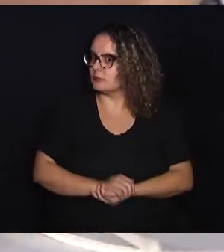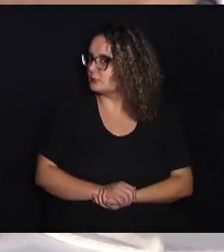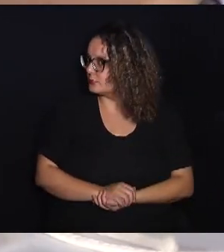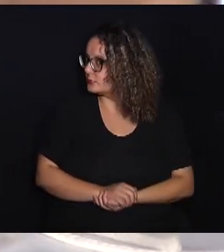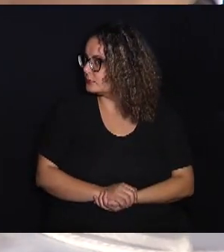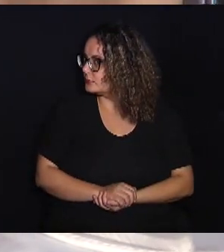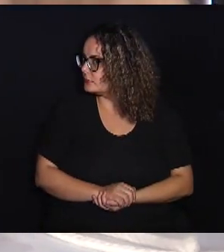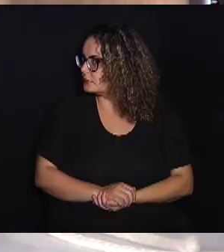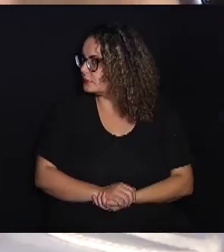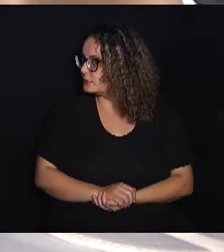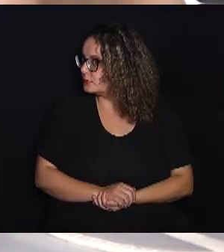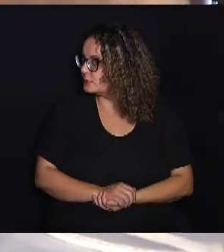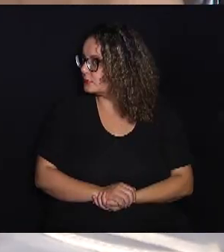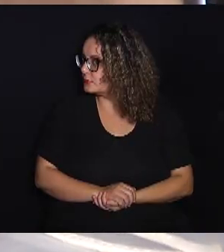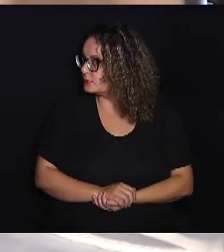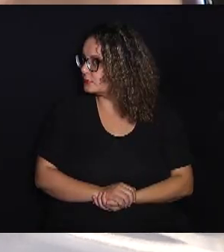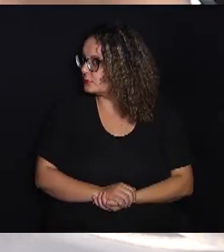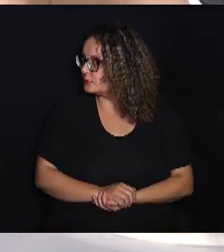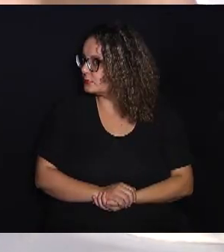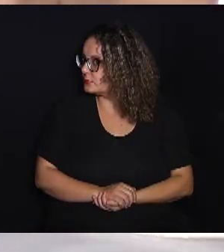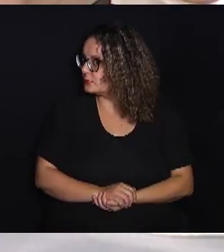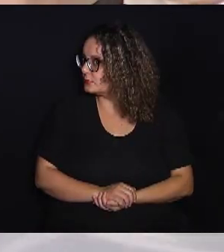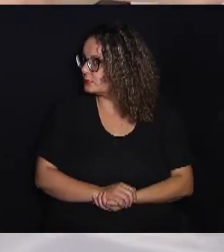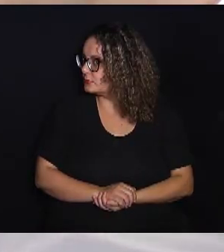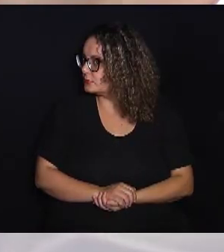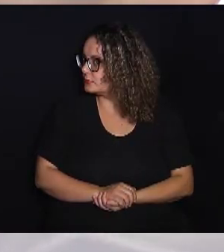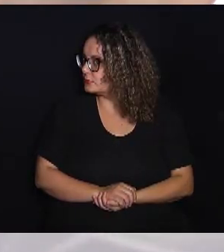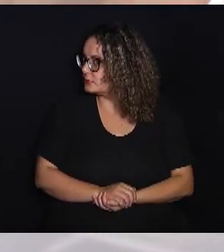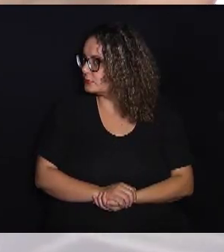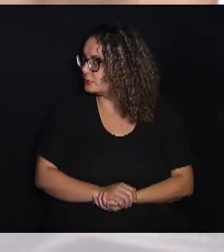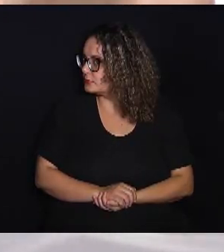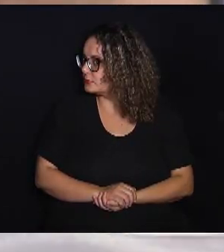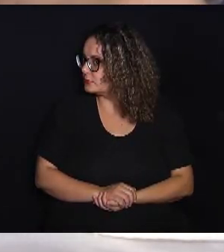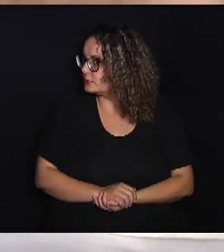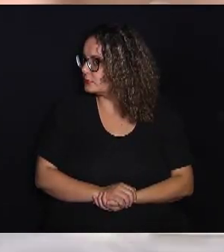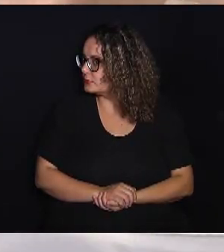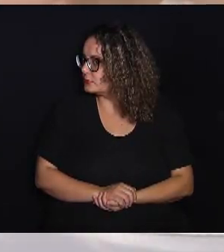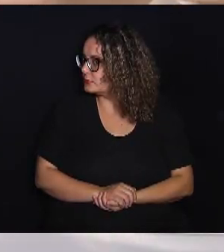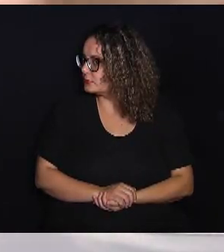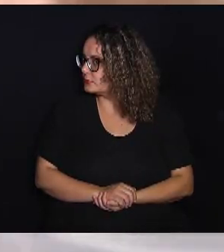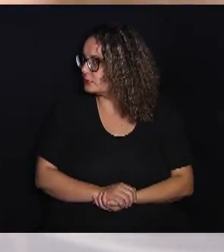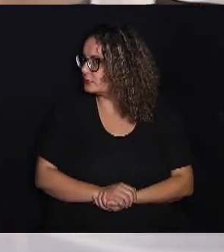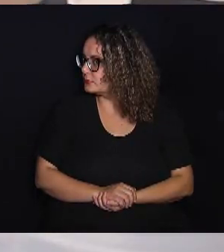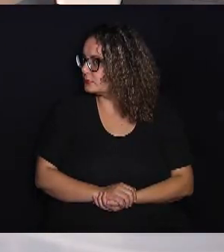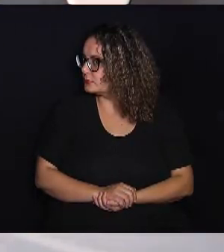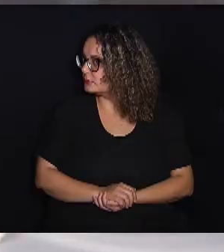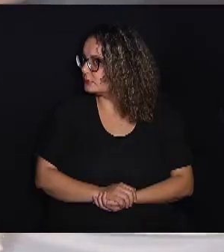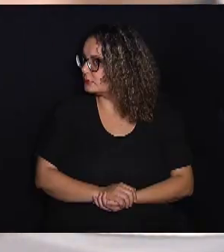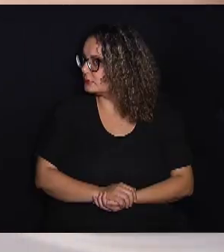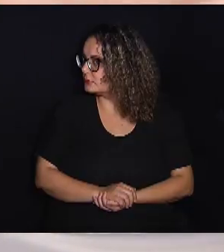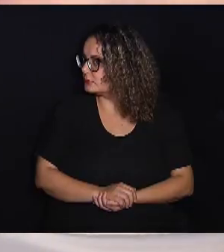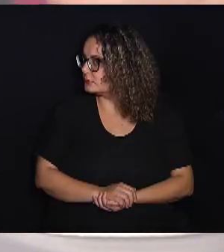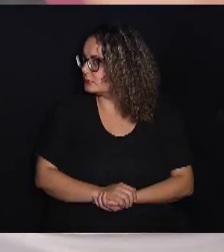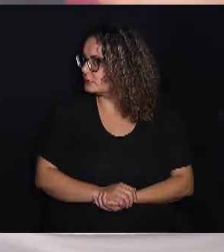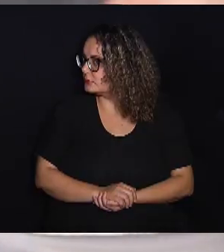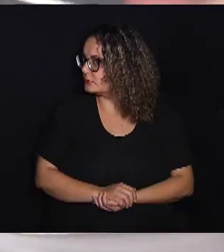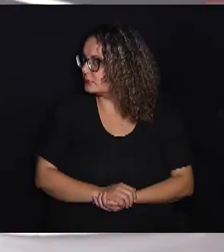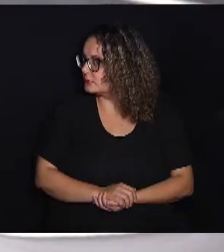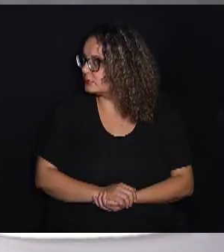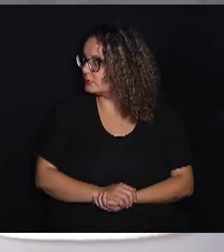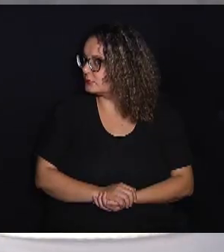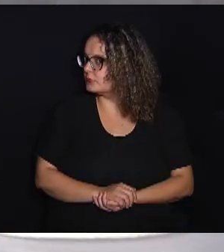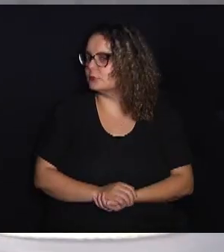As pessoas gostam bastante. Aqui eu amarrei só um pedacinho de linha na ponta do fio,